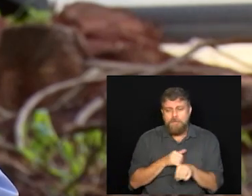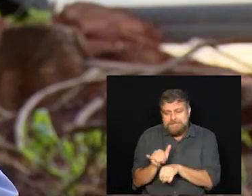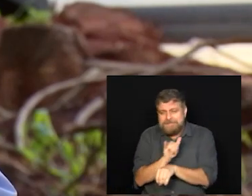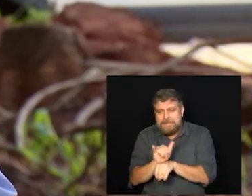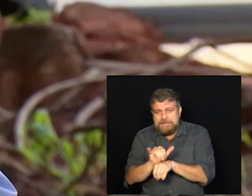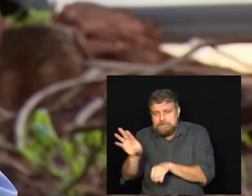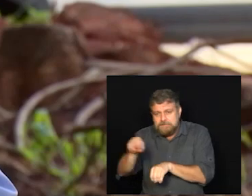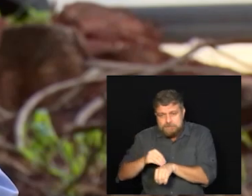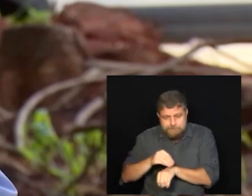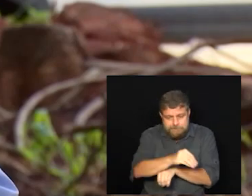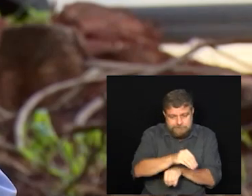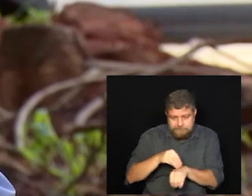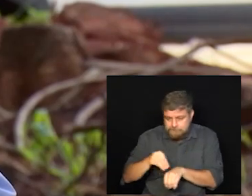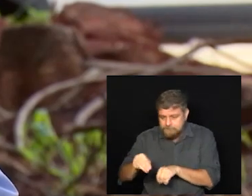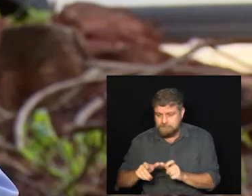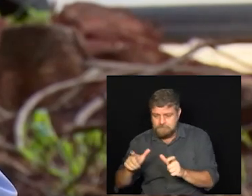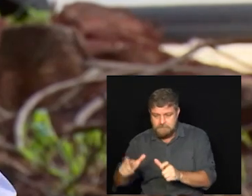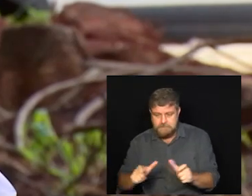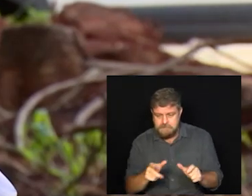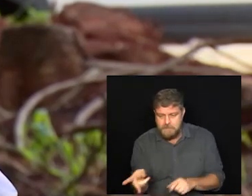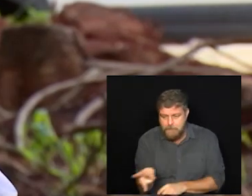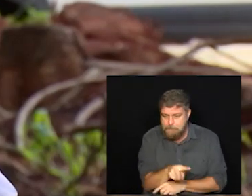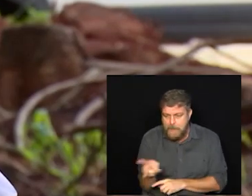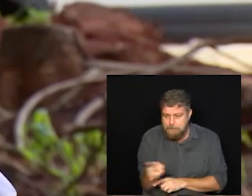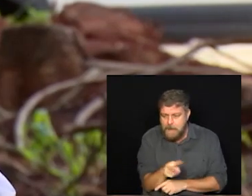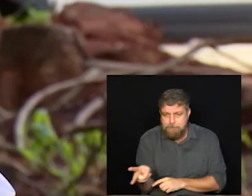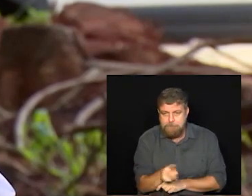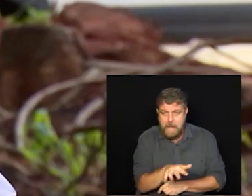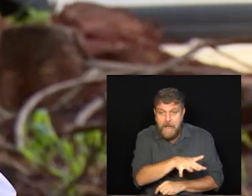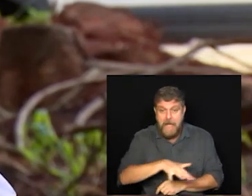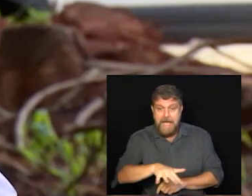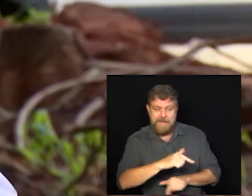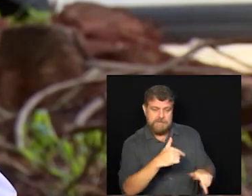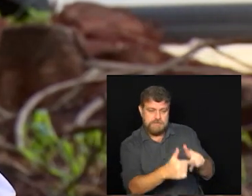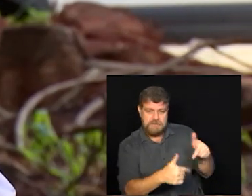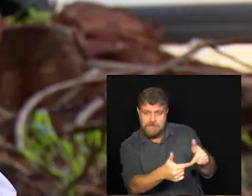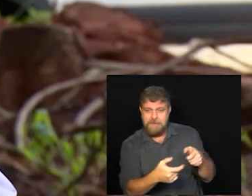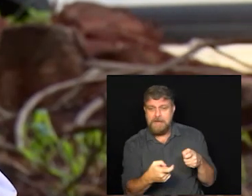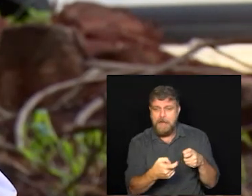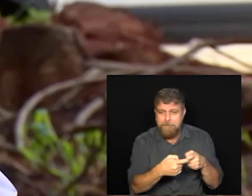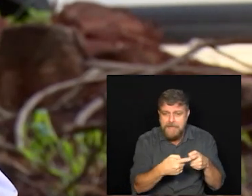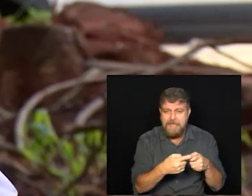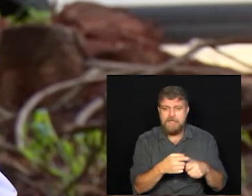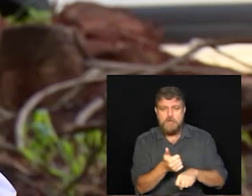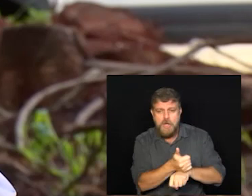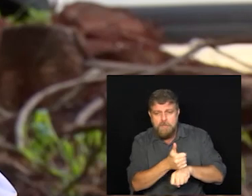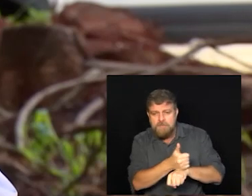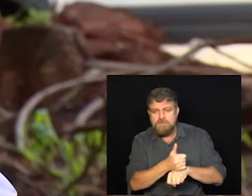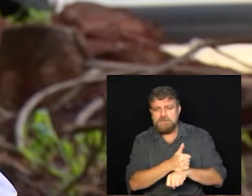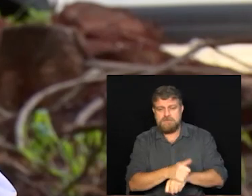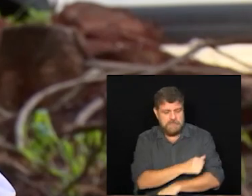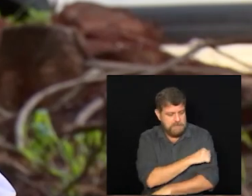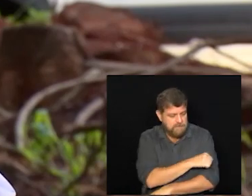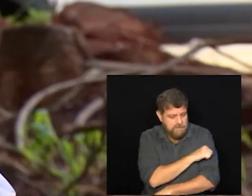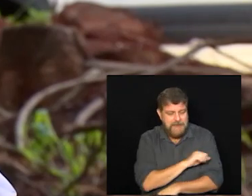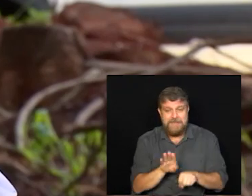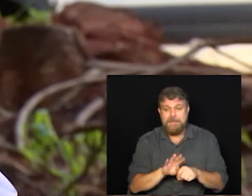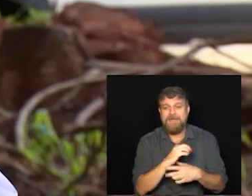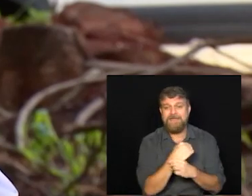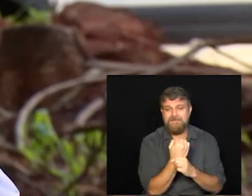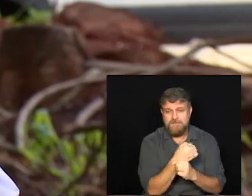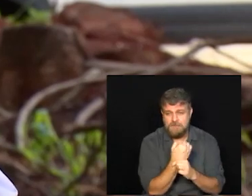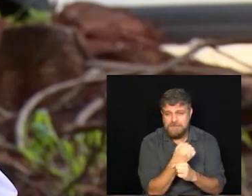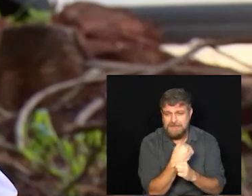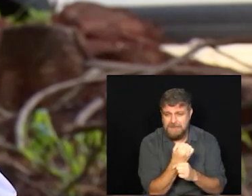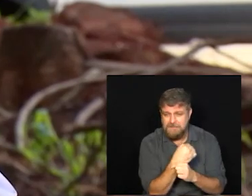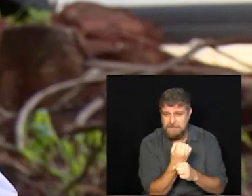organização desta realocação dos profissionais, tanto médicos quanto profissionais de enfermagem e fisioterapeutas também,